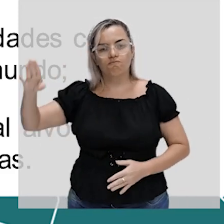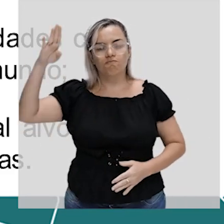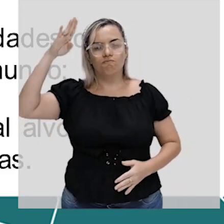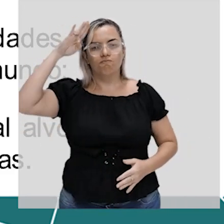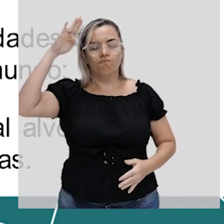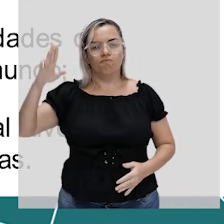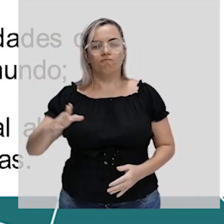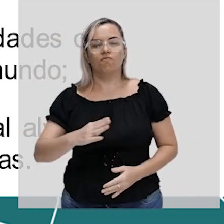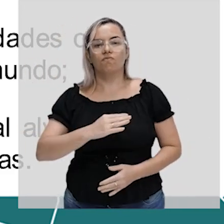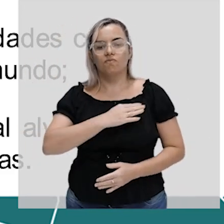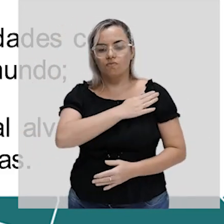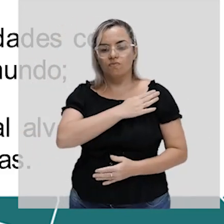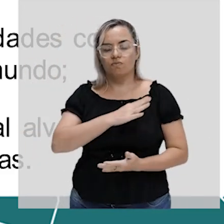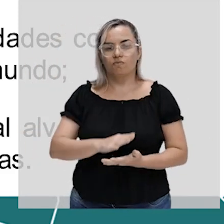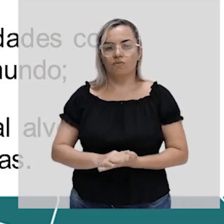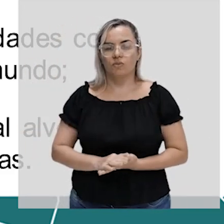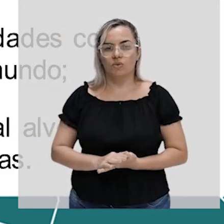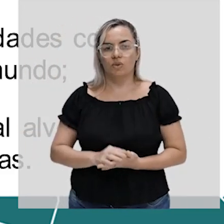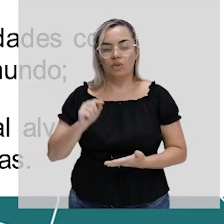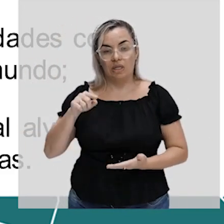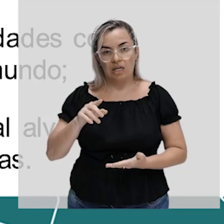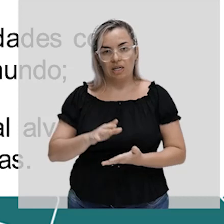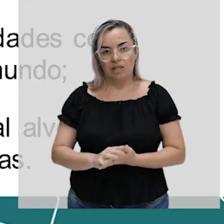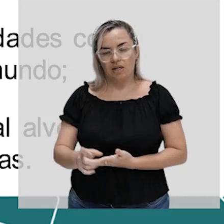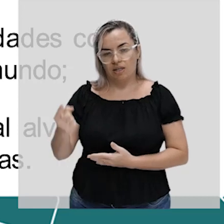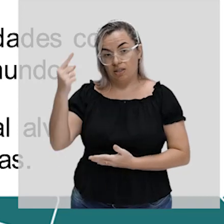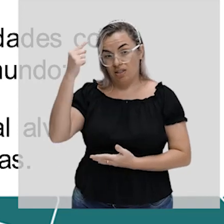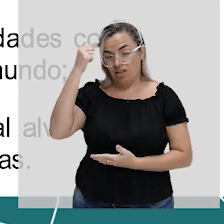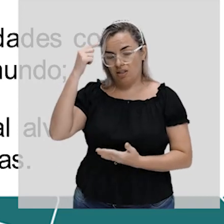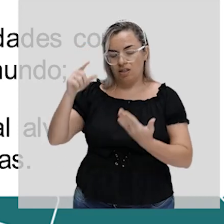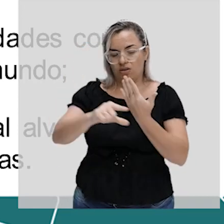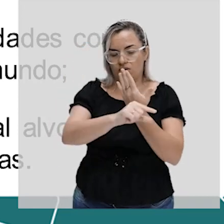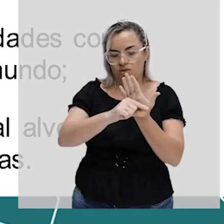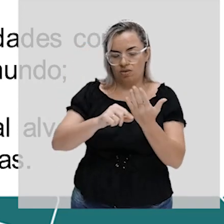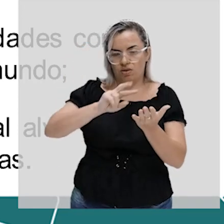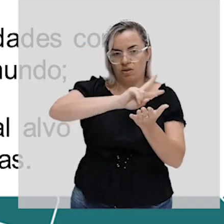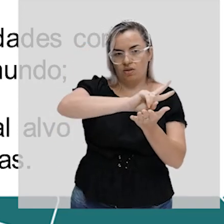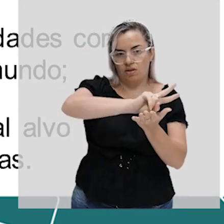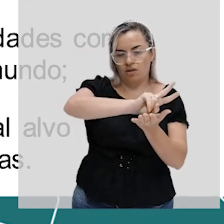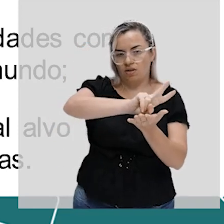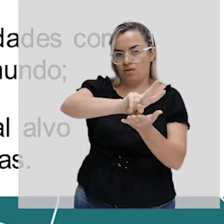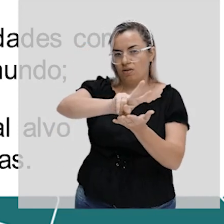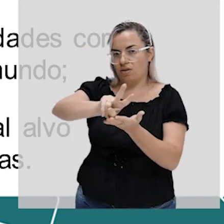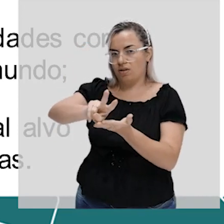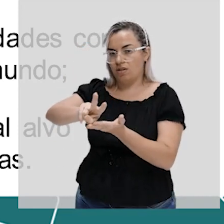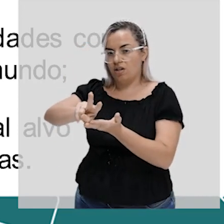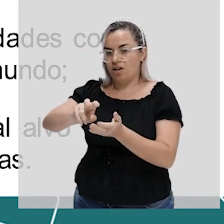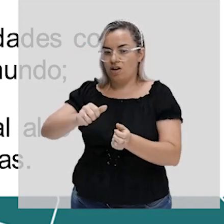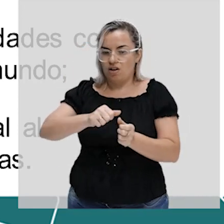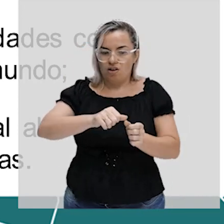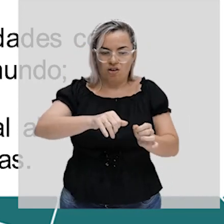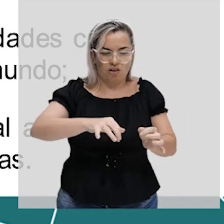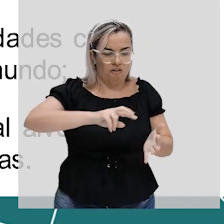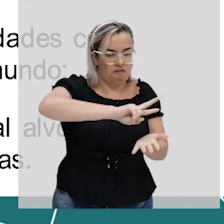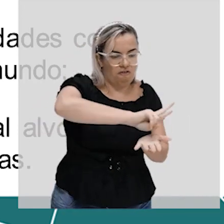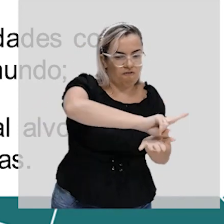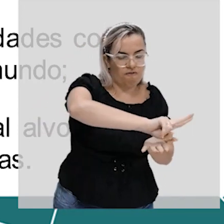entendida como poder multidimensional, ou seja, ele tem uma força em variados aspectos. Não é